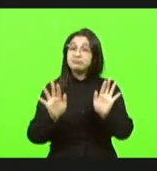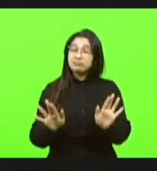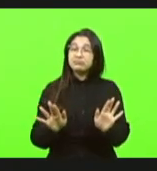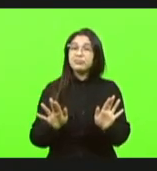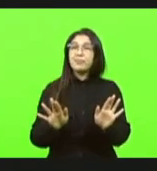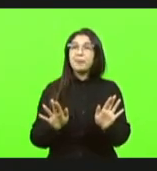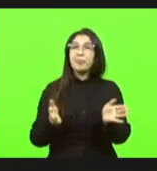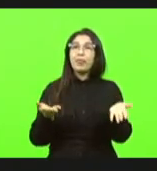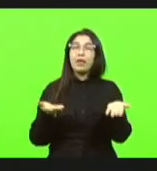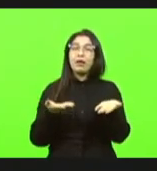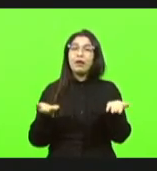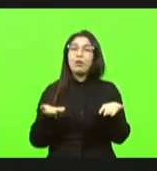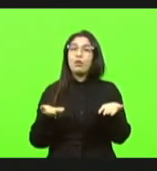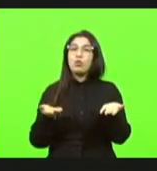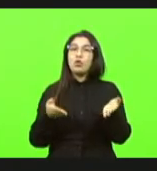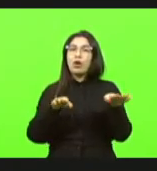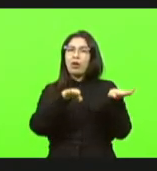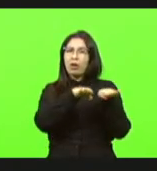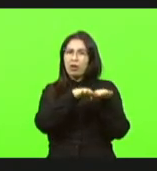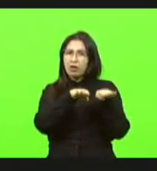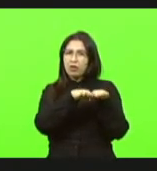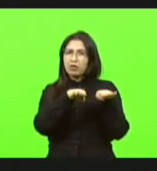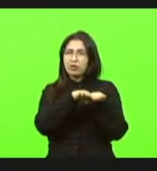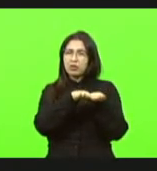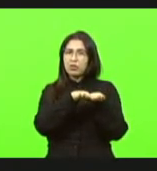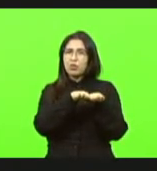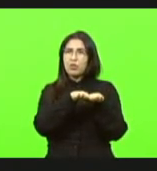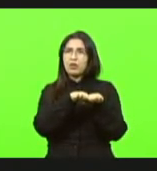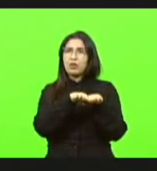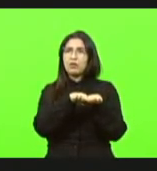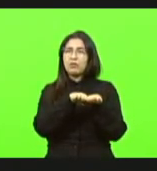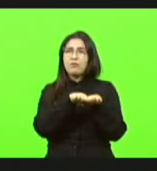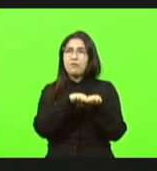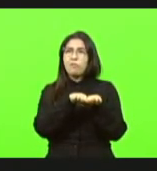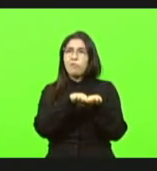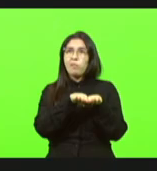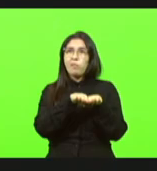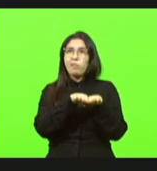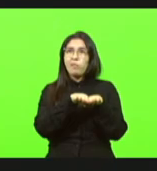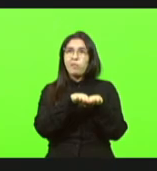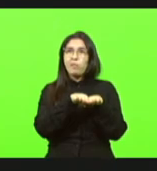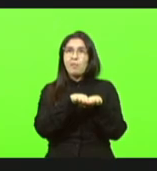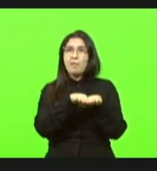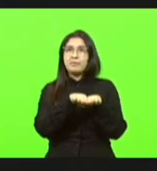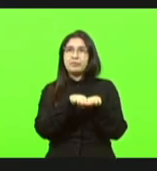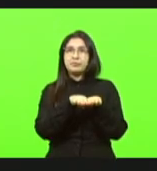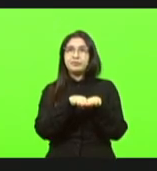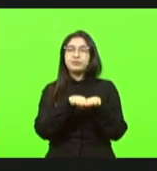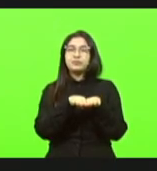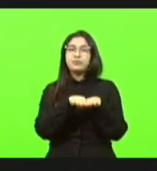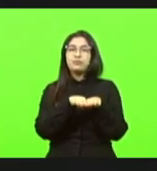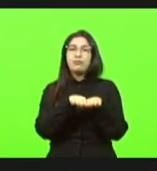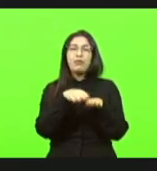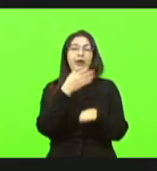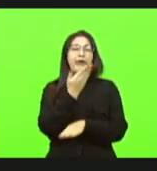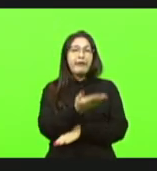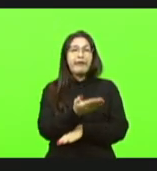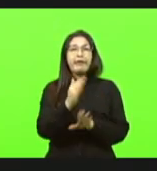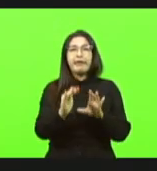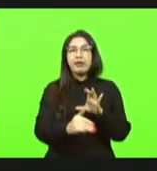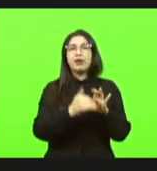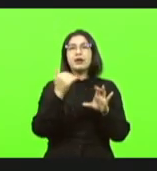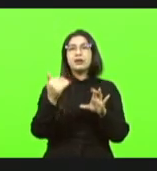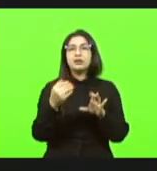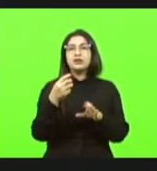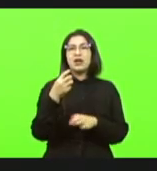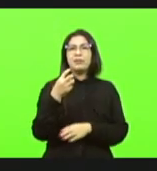colocar na mesma colocar no mesmo lado a parar quem recebe aí três quatro mil e